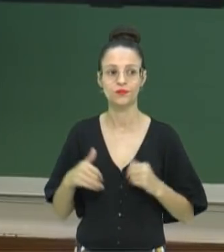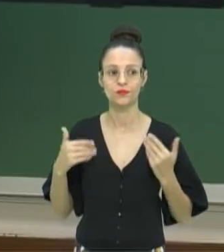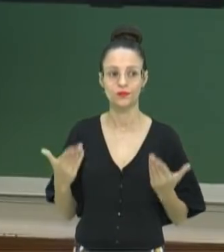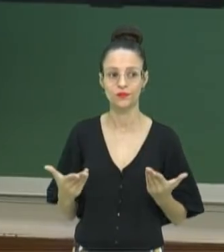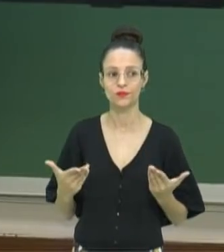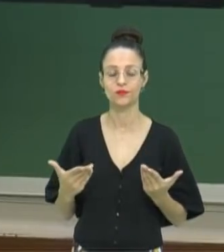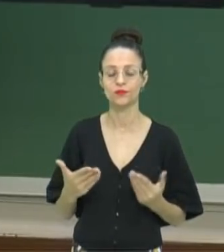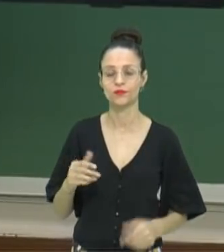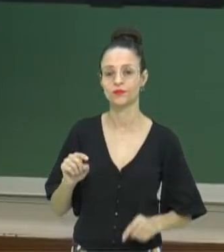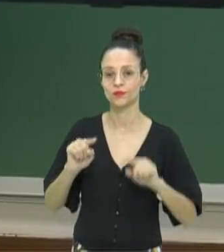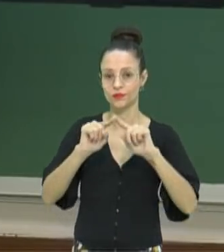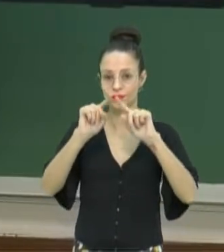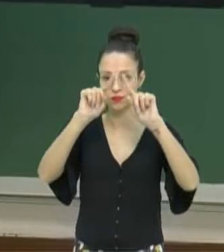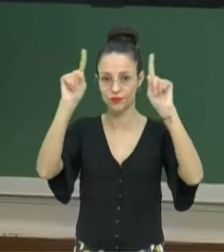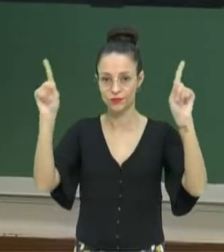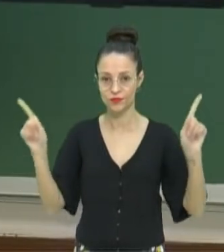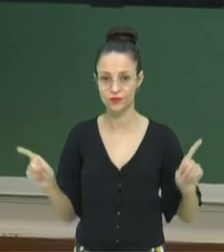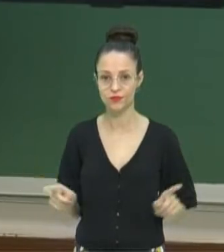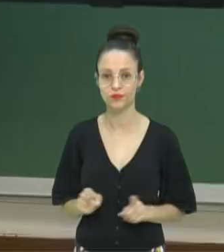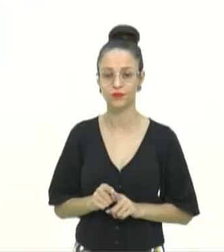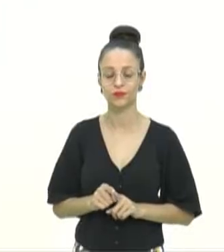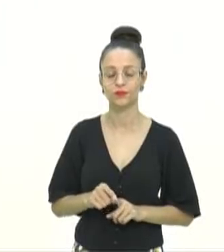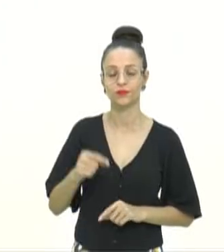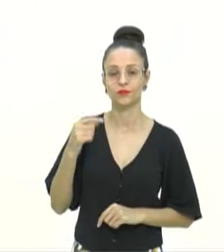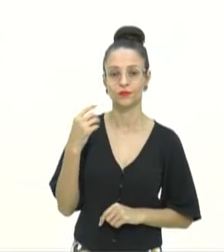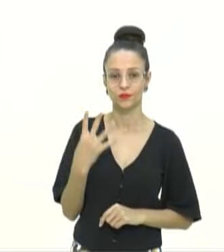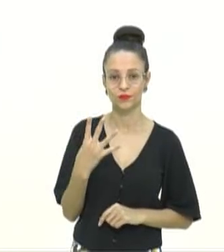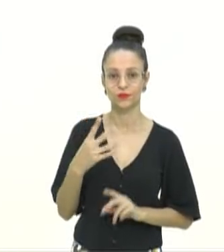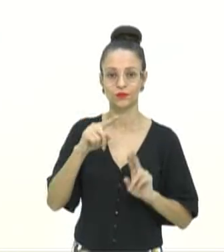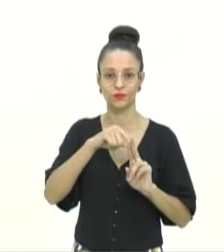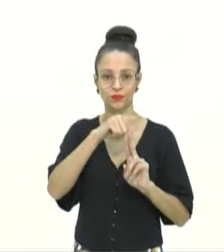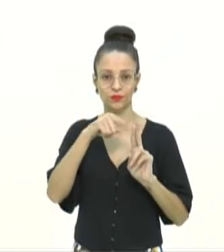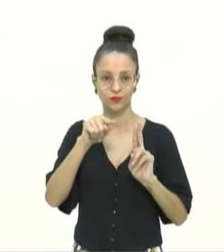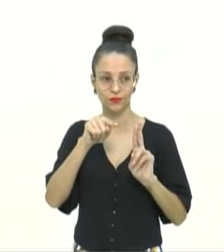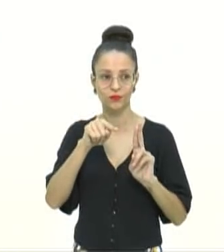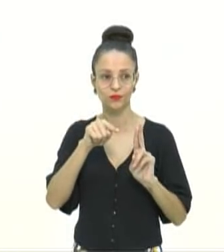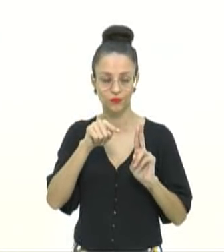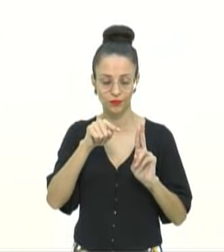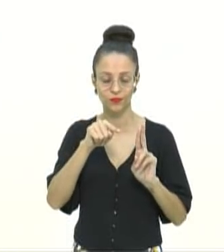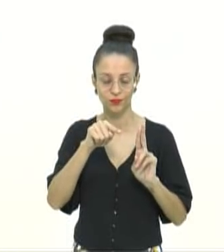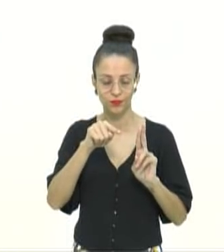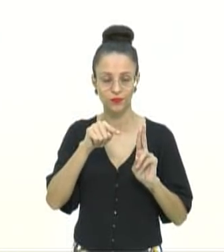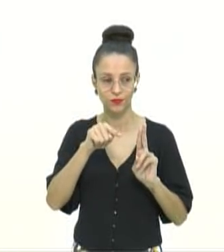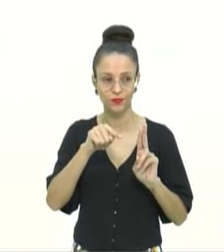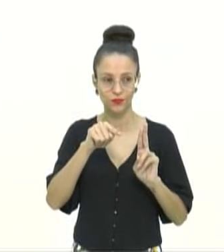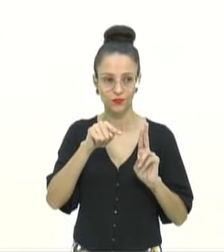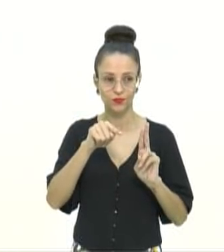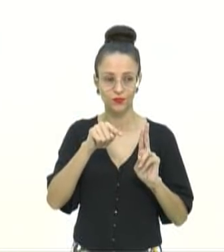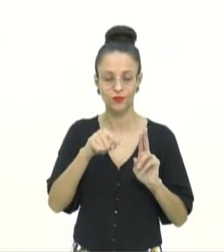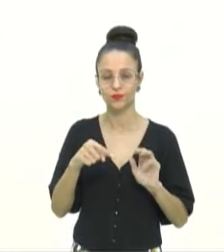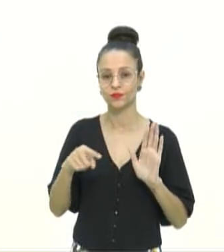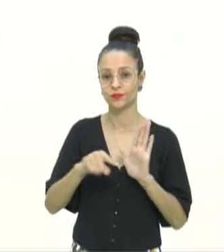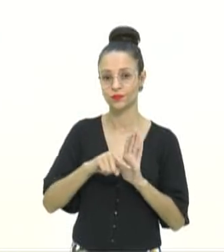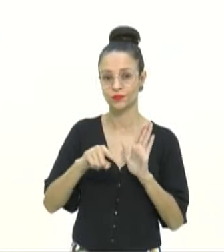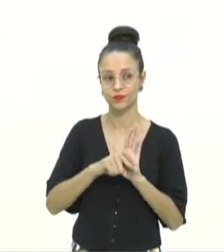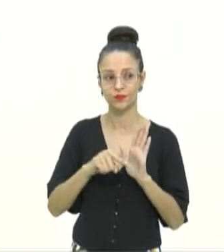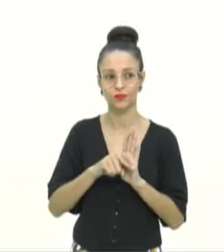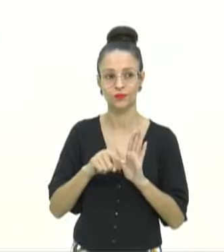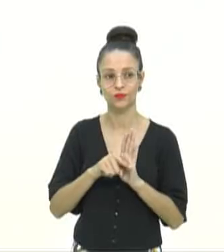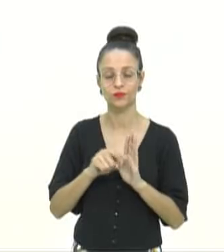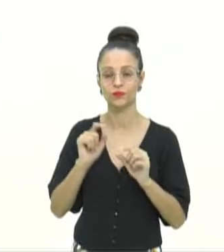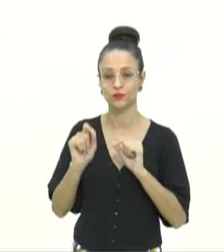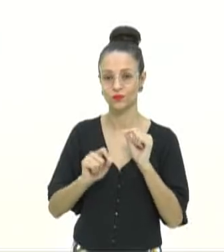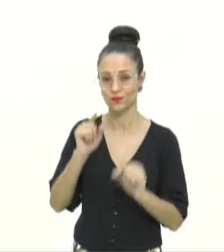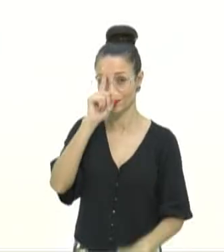vai ser a área do círculo, 4π, é o círculo inteiro, ok? Menos a